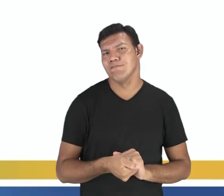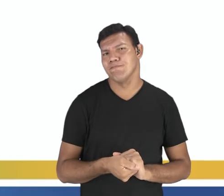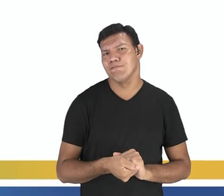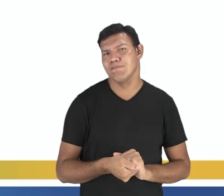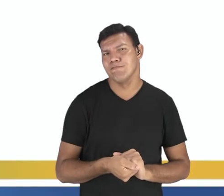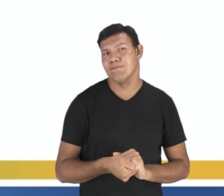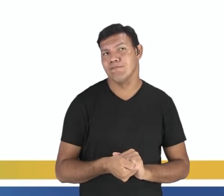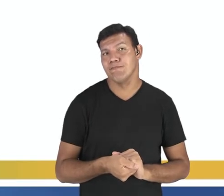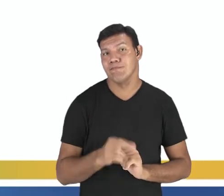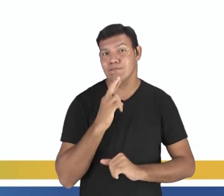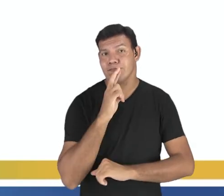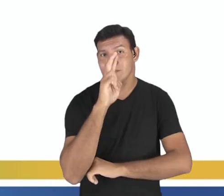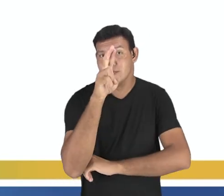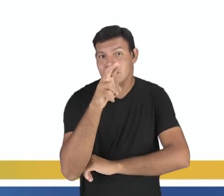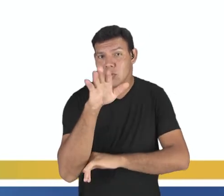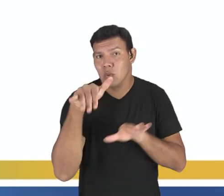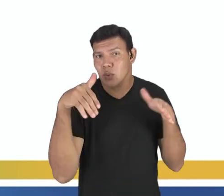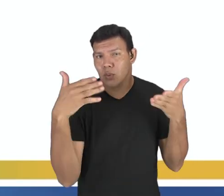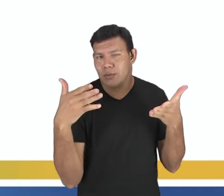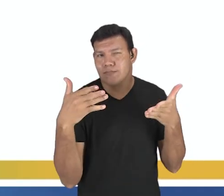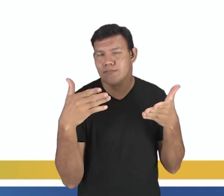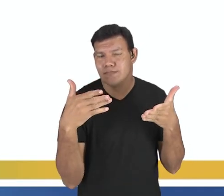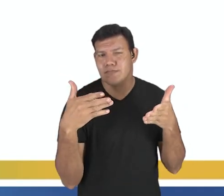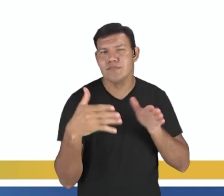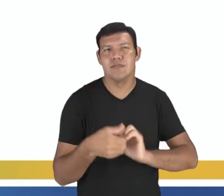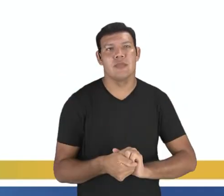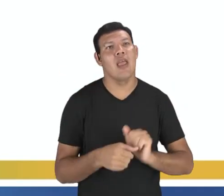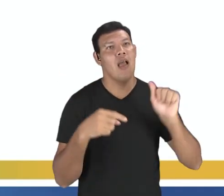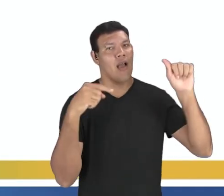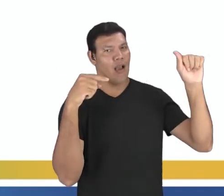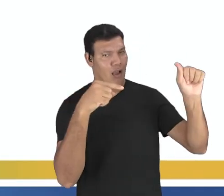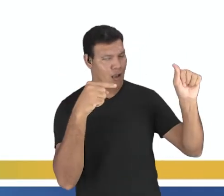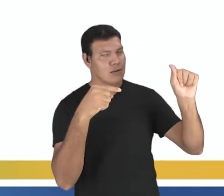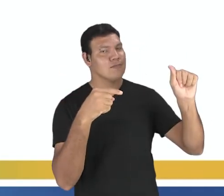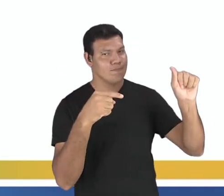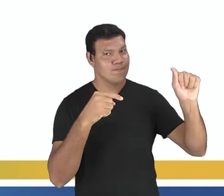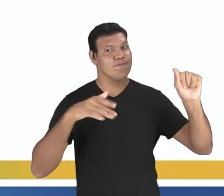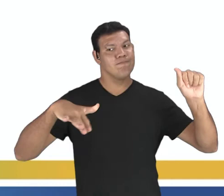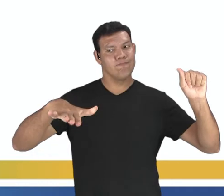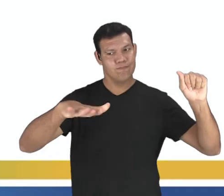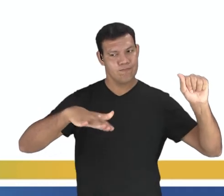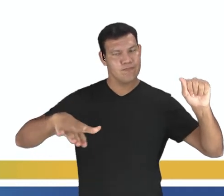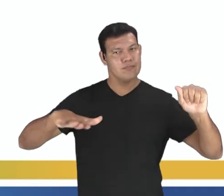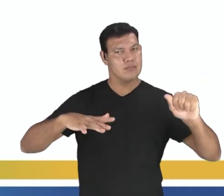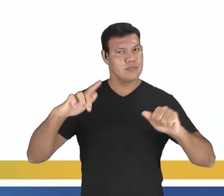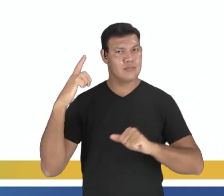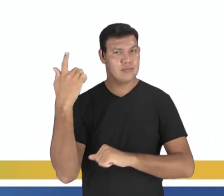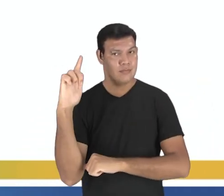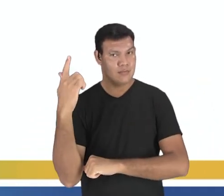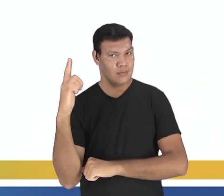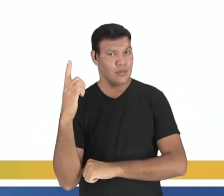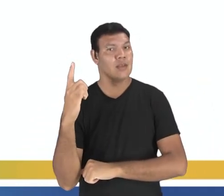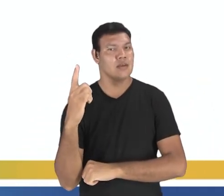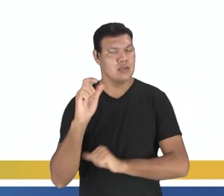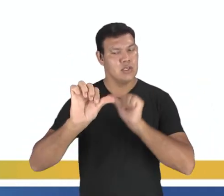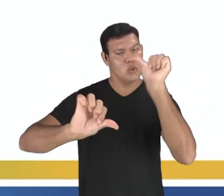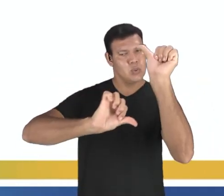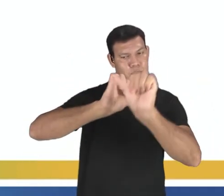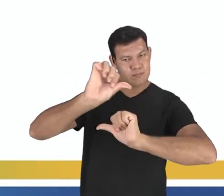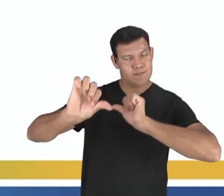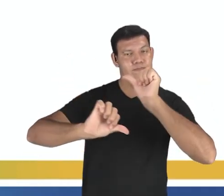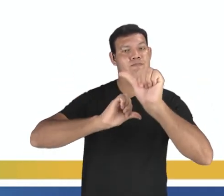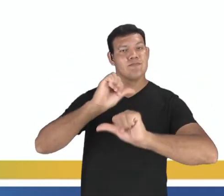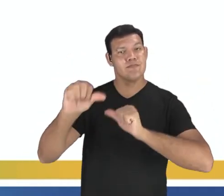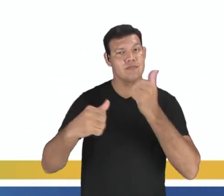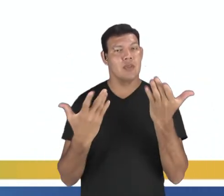A alternativa certa é a letra A, certo? O espaço geográfico que é transformado